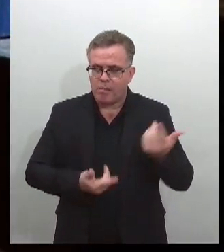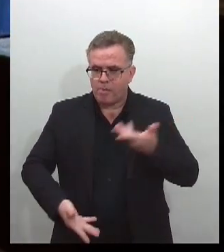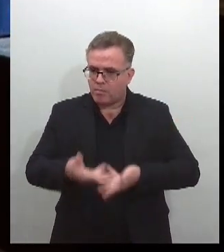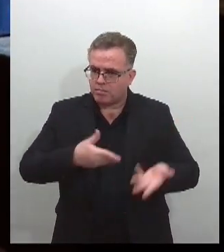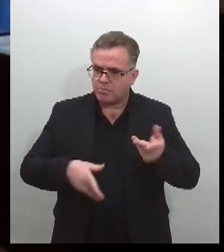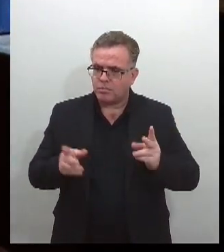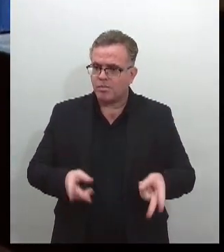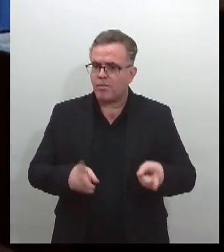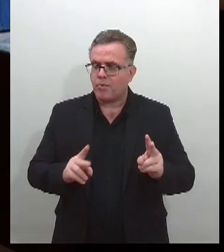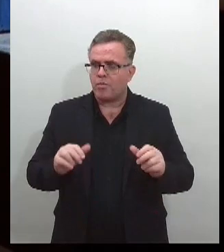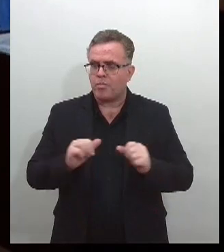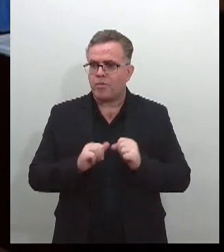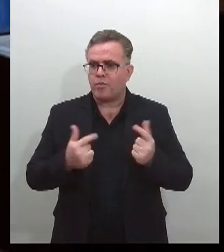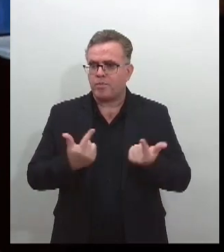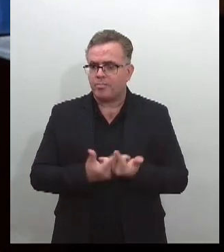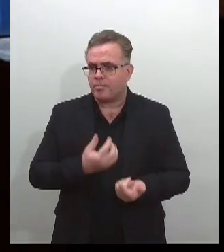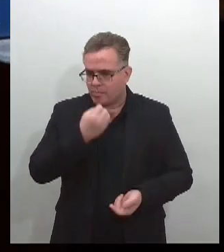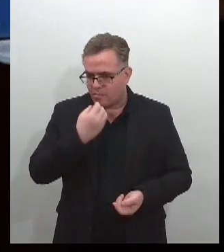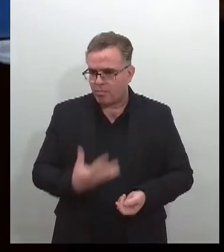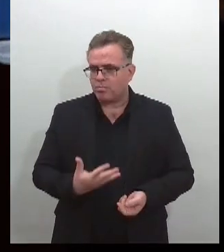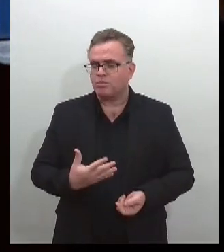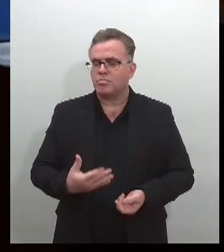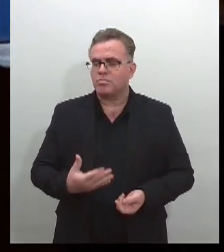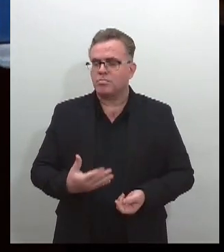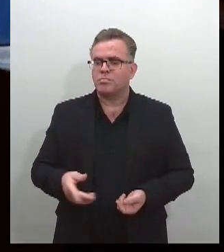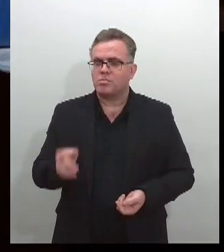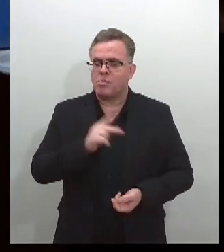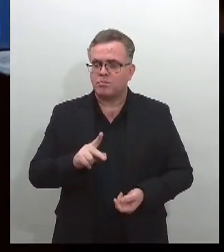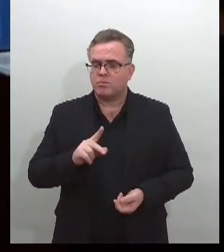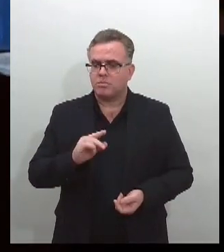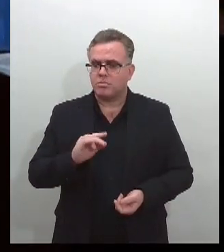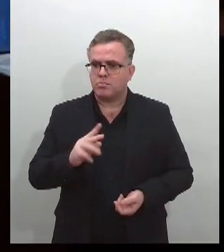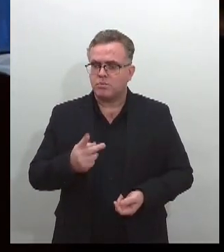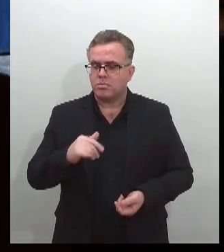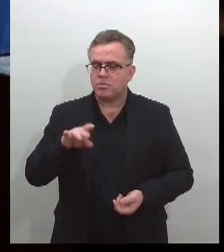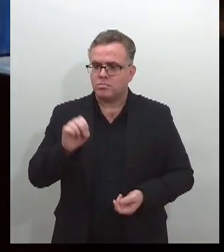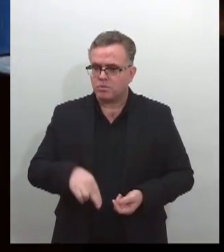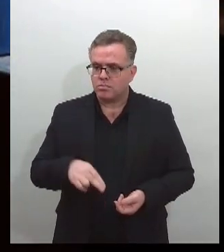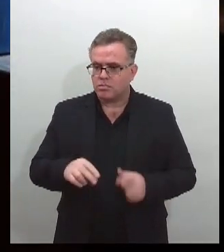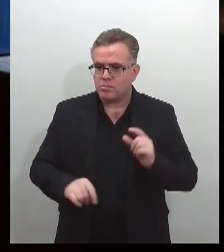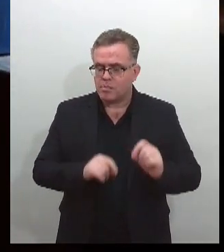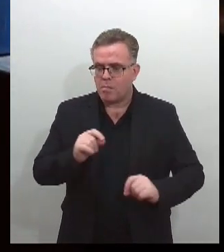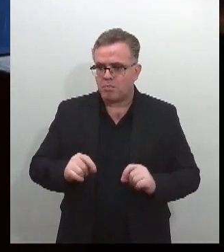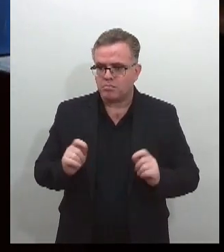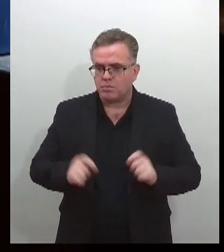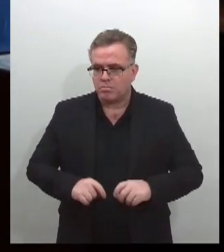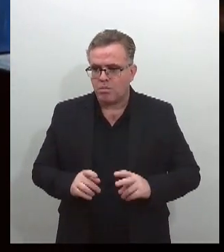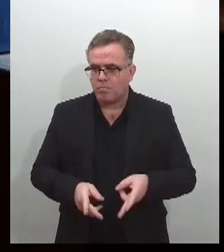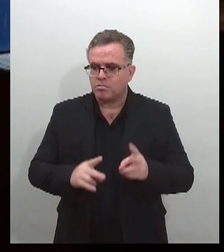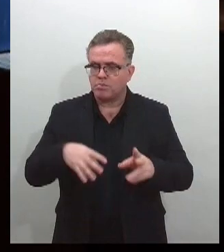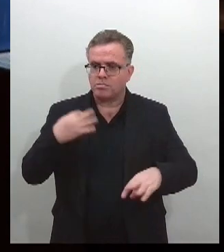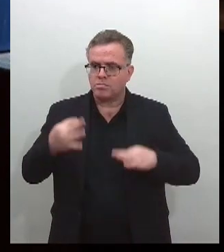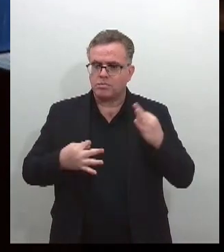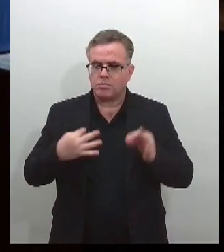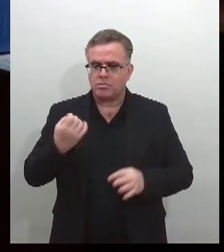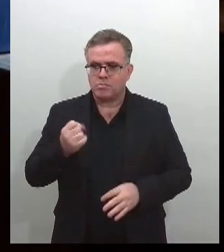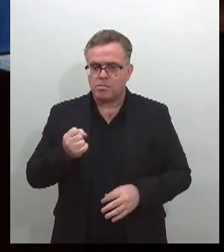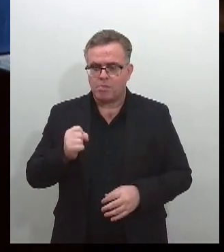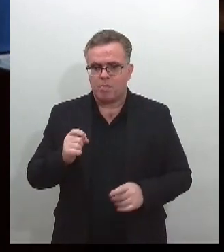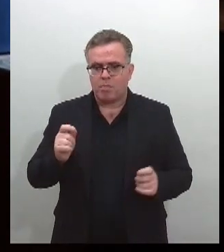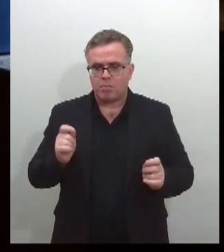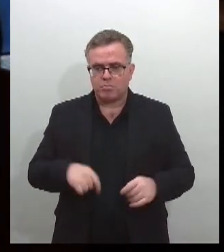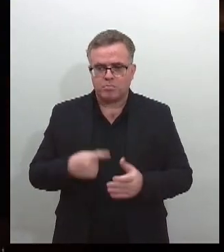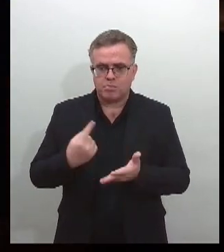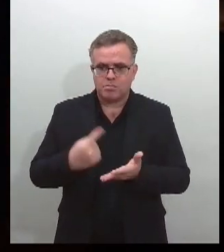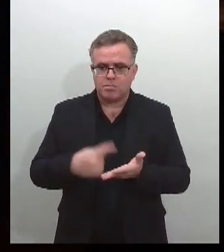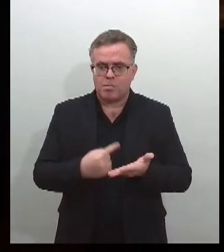bom que o professor Wilson, que é talvez um dos grandes visionários do turismo sergipano, possa fazer hoje essa grande